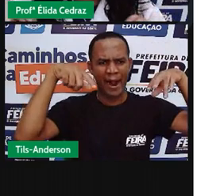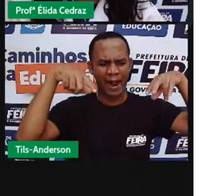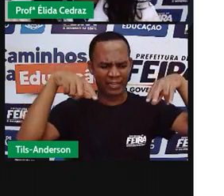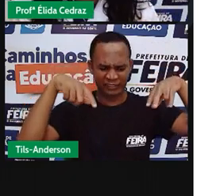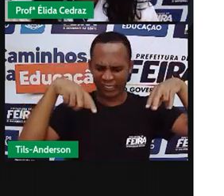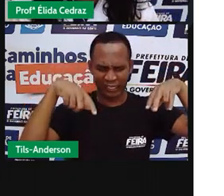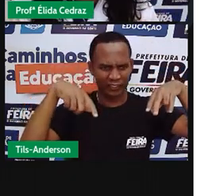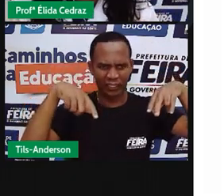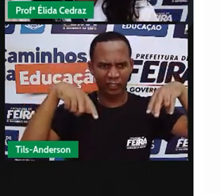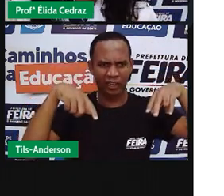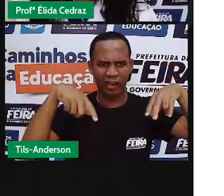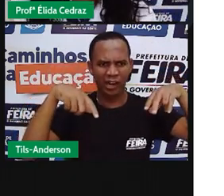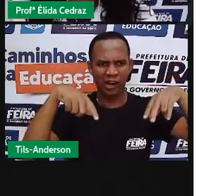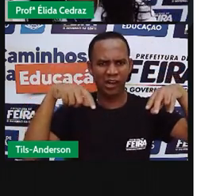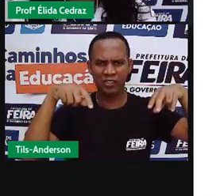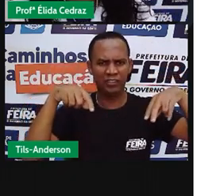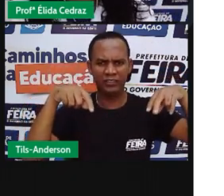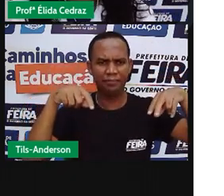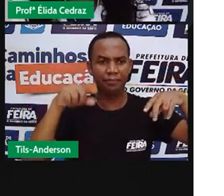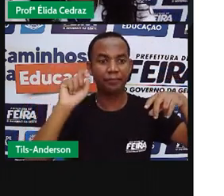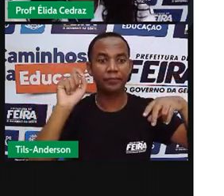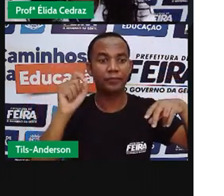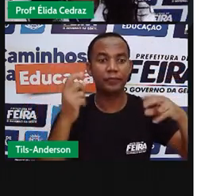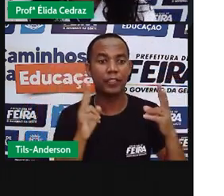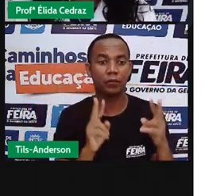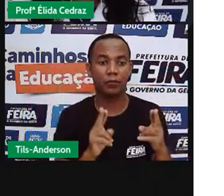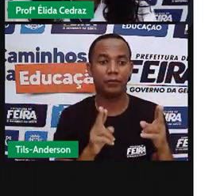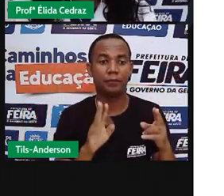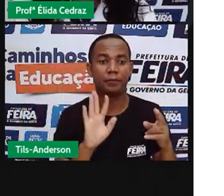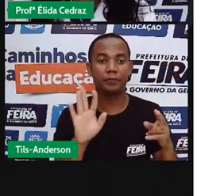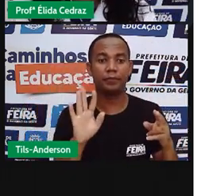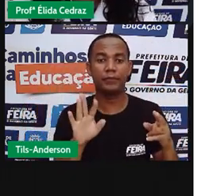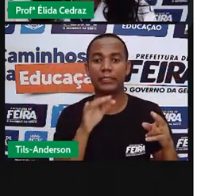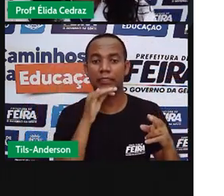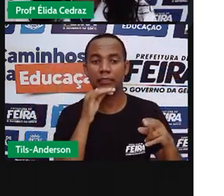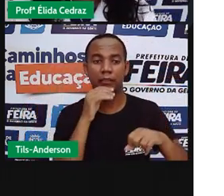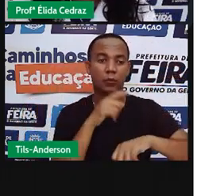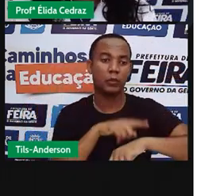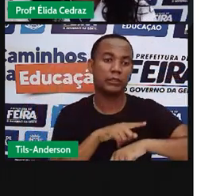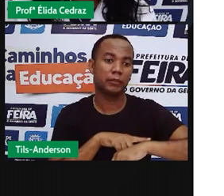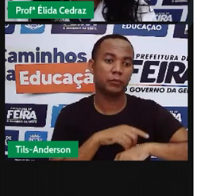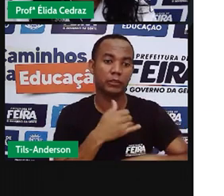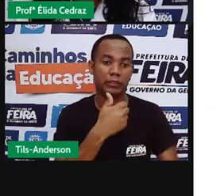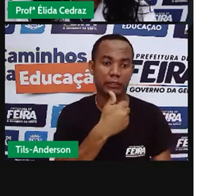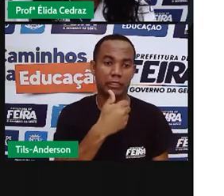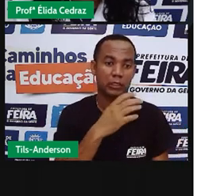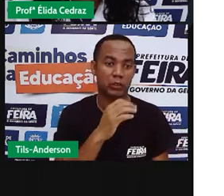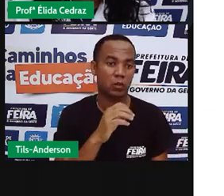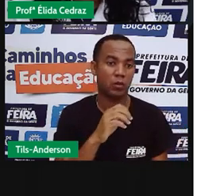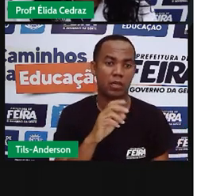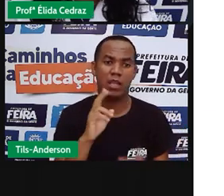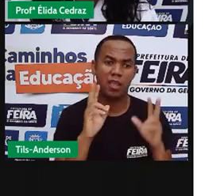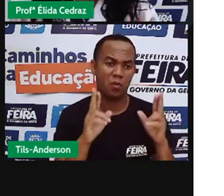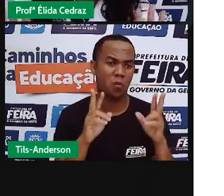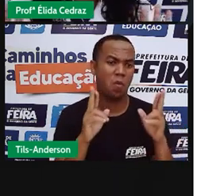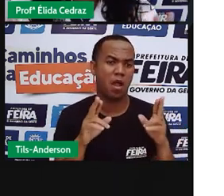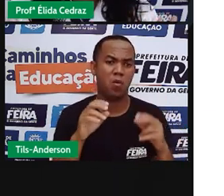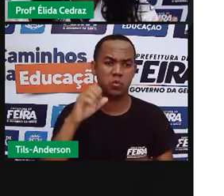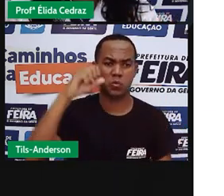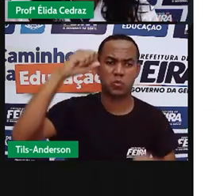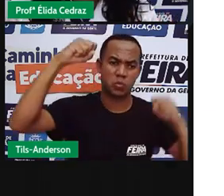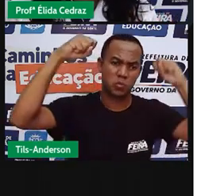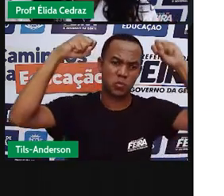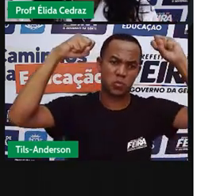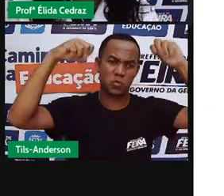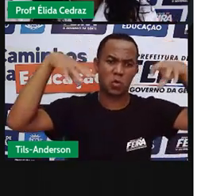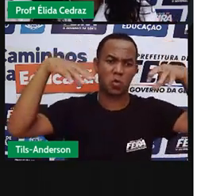bater nas duas da mesma forma. Se fosse 10 horas da manhã, seria o mesmo Sol, o